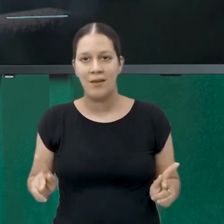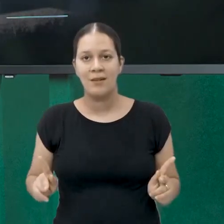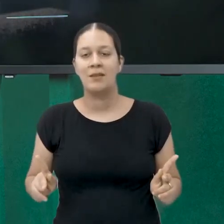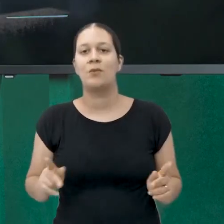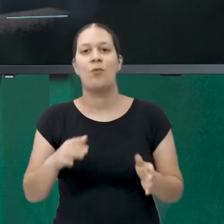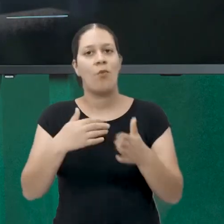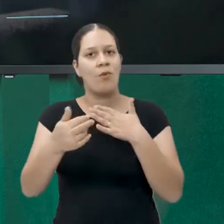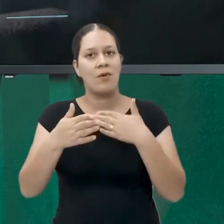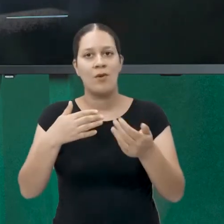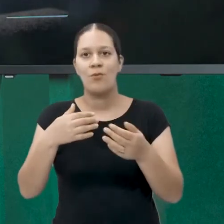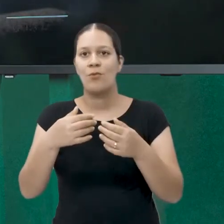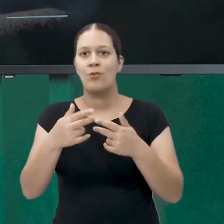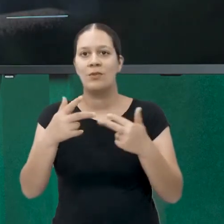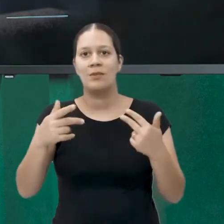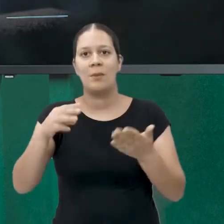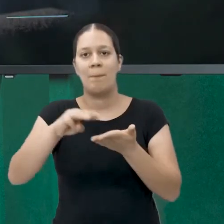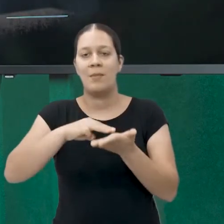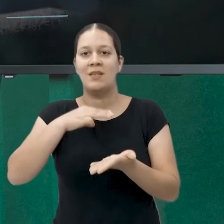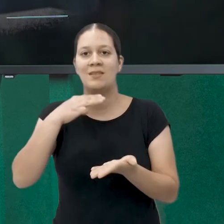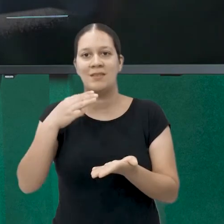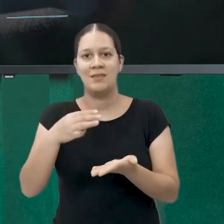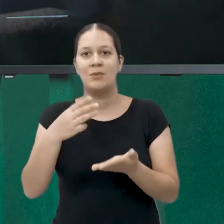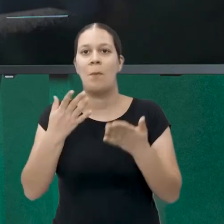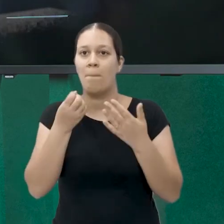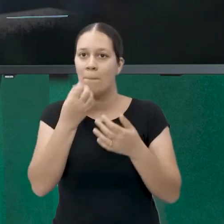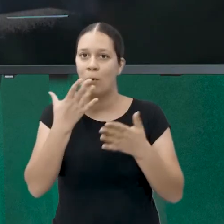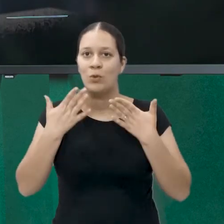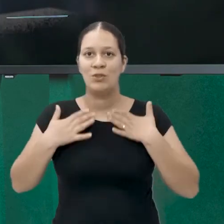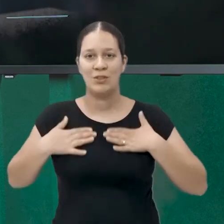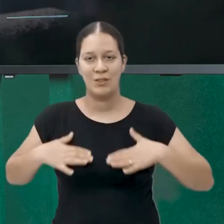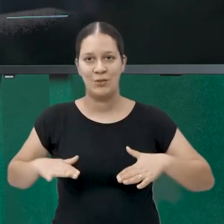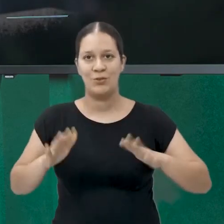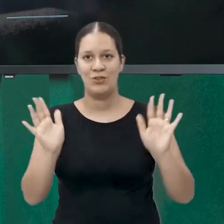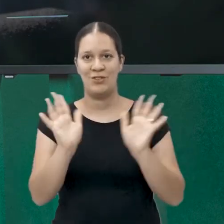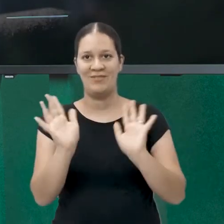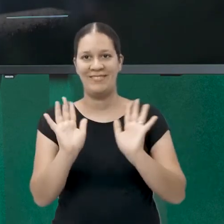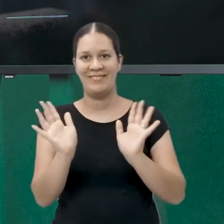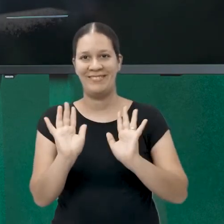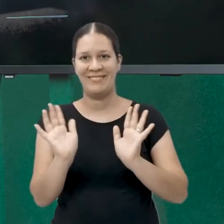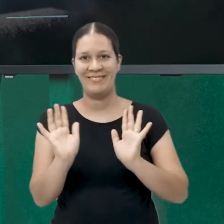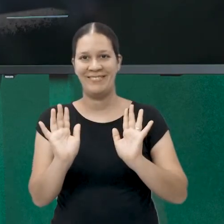vocês. Qualquer coisa, manda mensagem lá. Valeu? Bom descanso. Tchau, tchau.